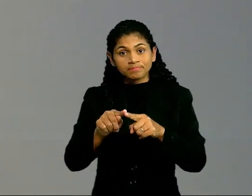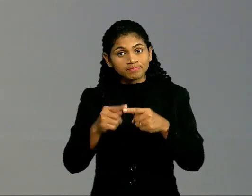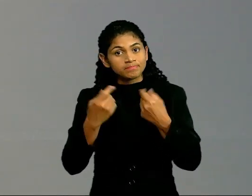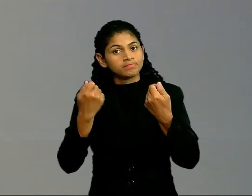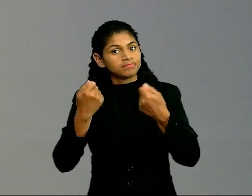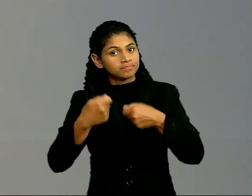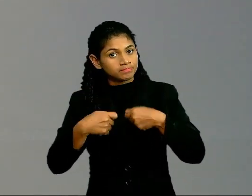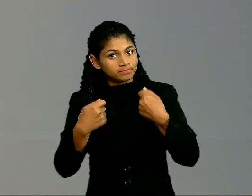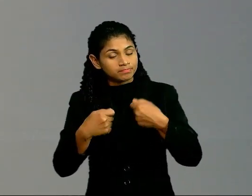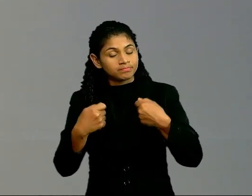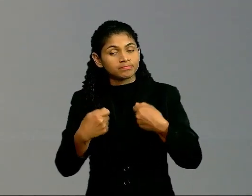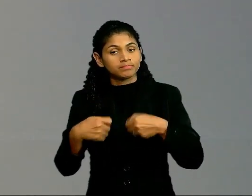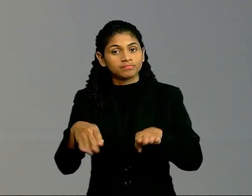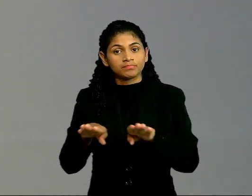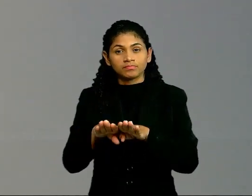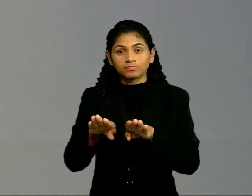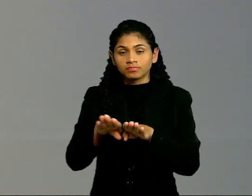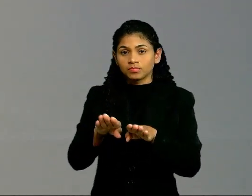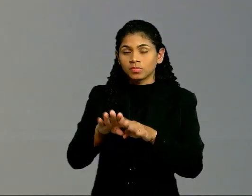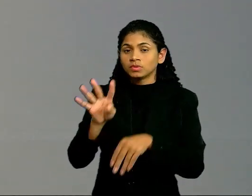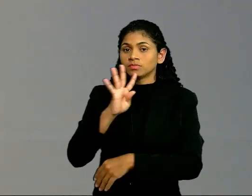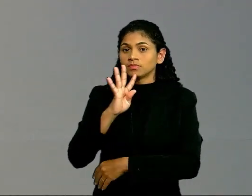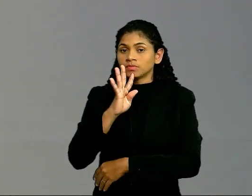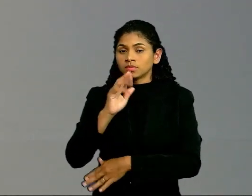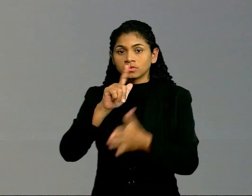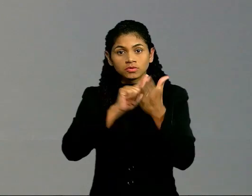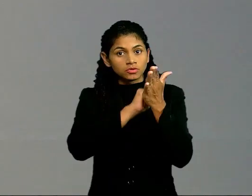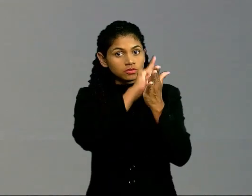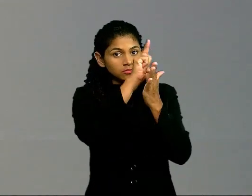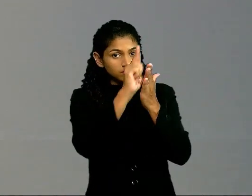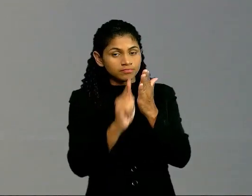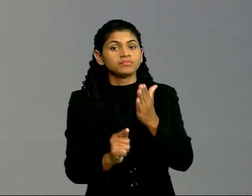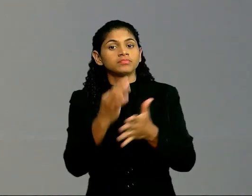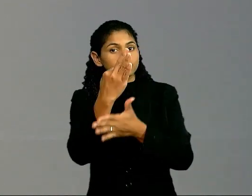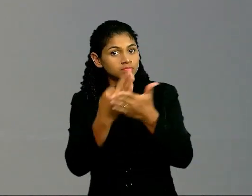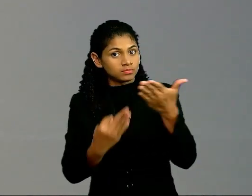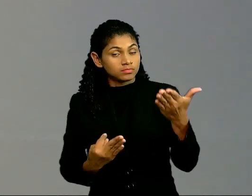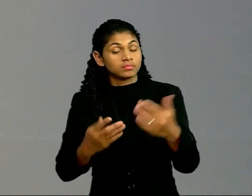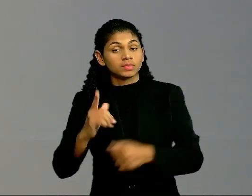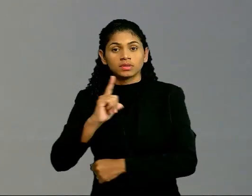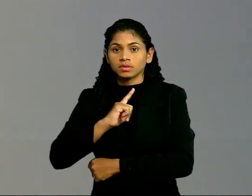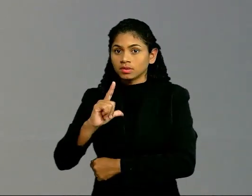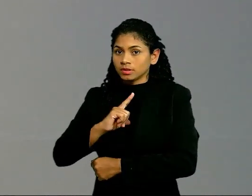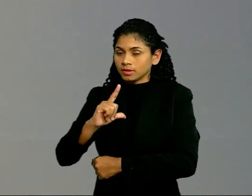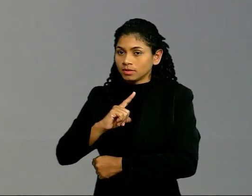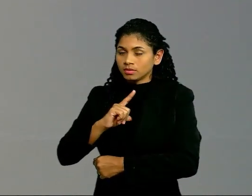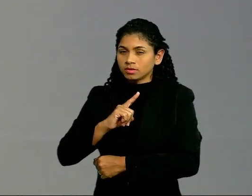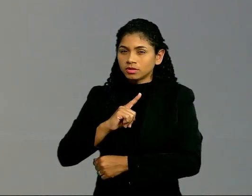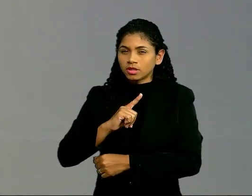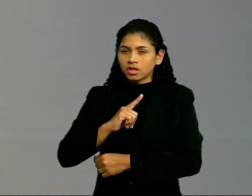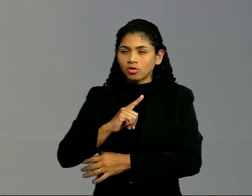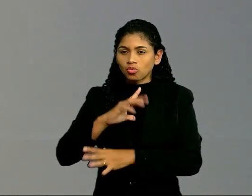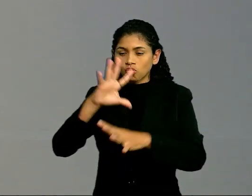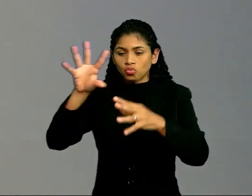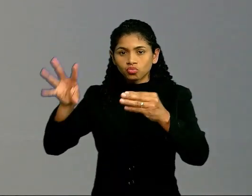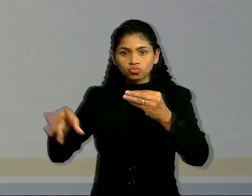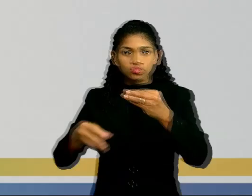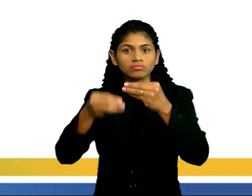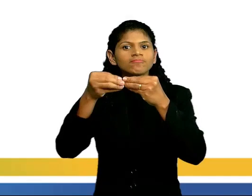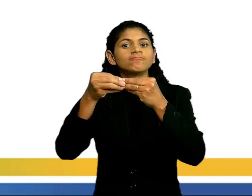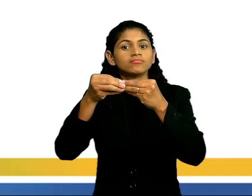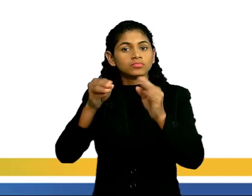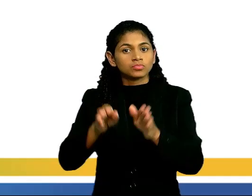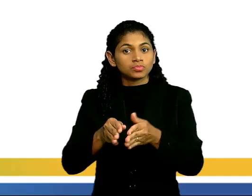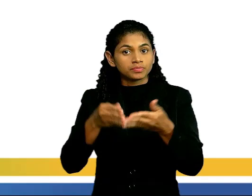de gêneros textuais. Se você percebeu aqui, nós temos a sinopse aí do livro, do que vai constar na obra,